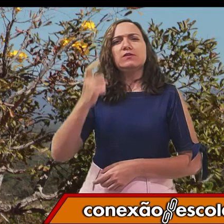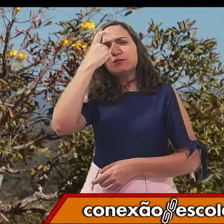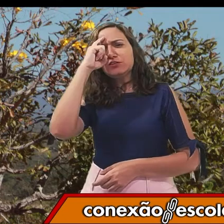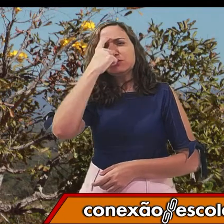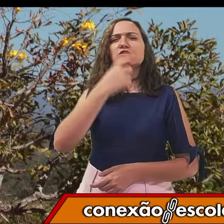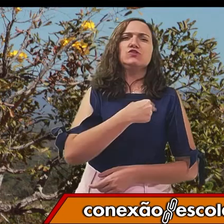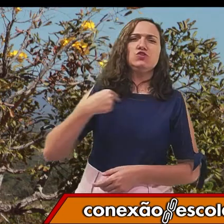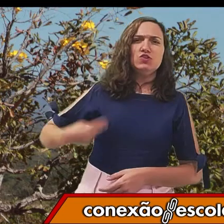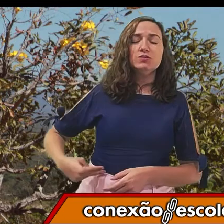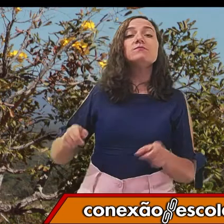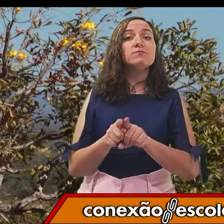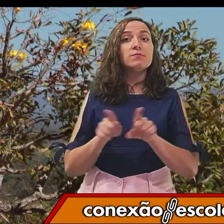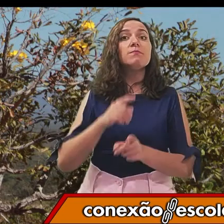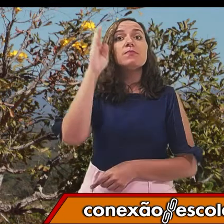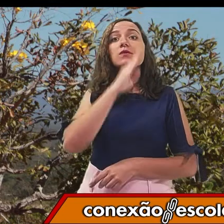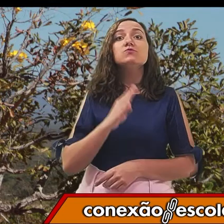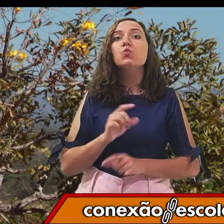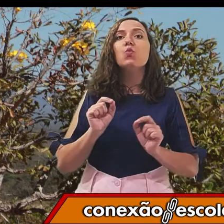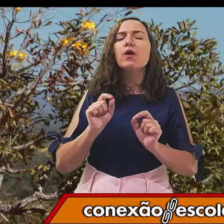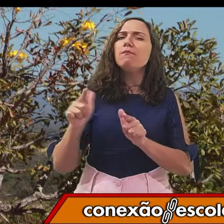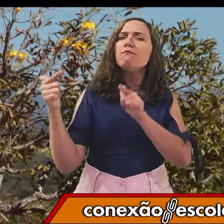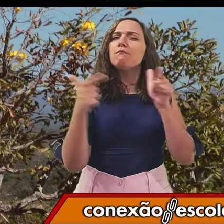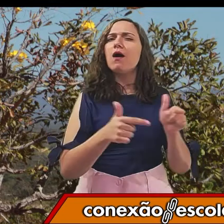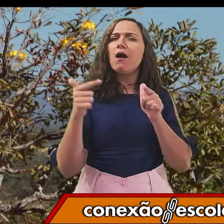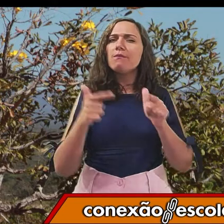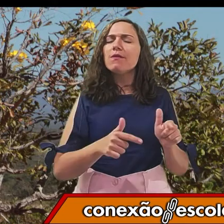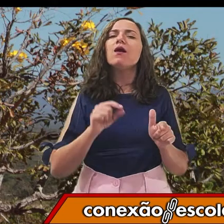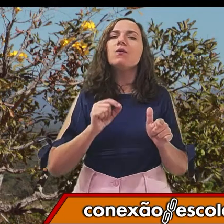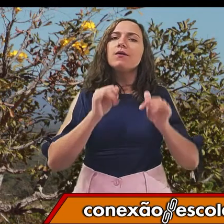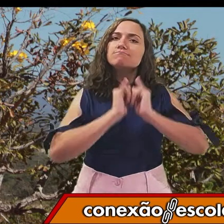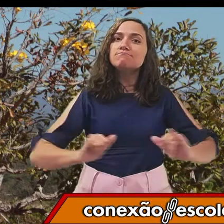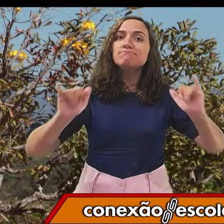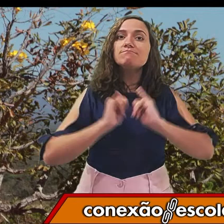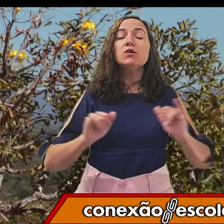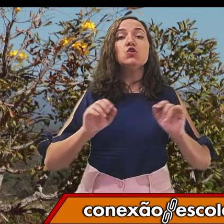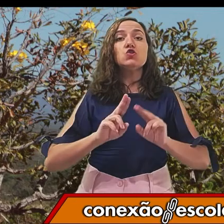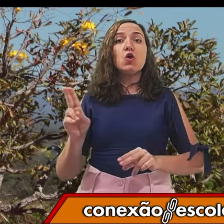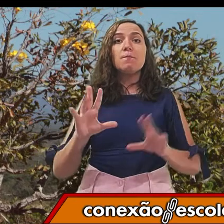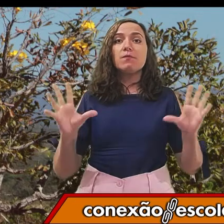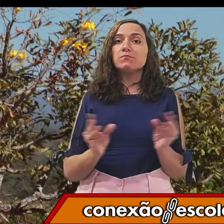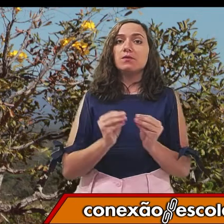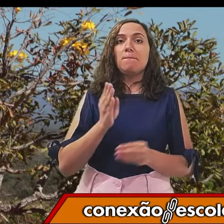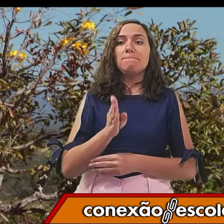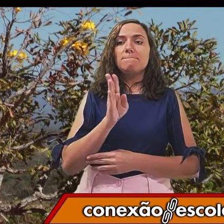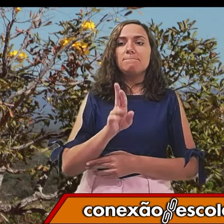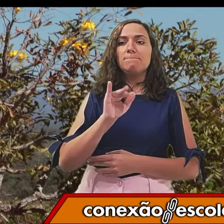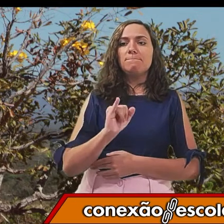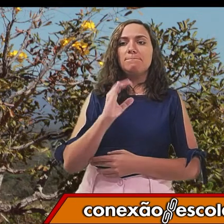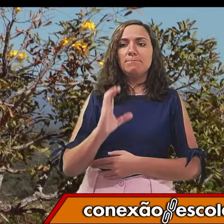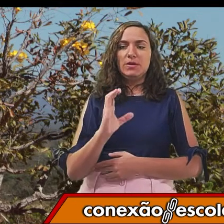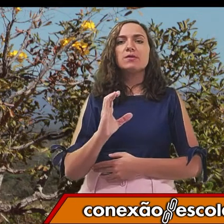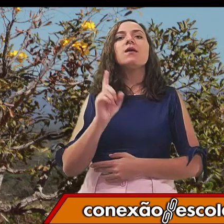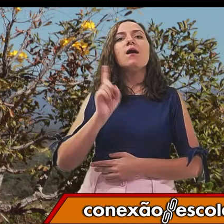compõe ali um bloco de países conhecido mundialmente pela sigla informal BRIC: Brasil, Rússia,